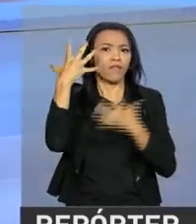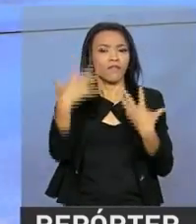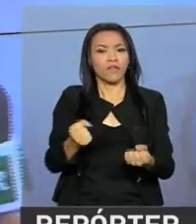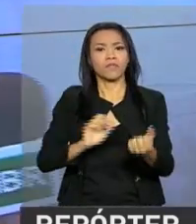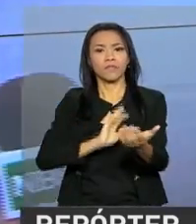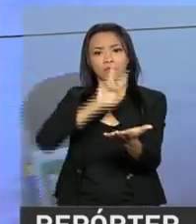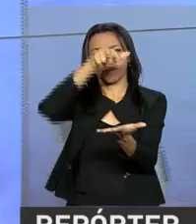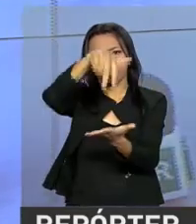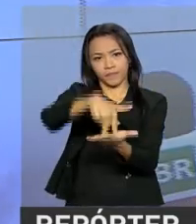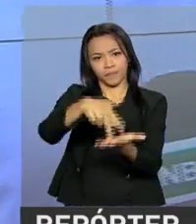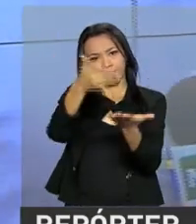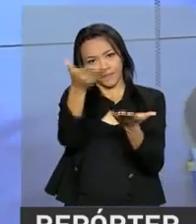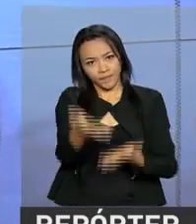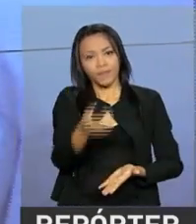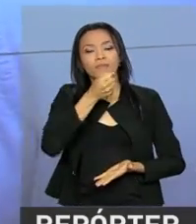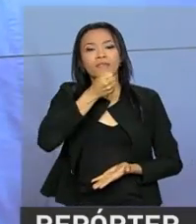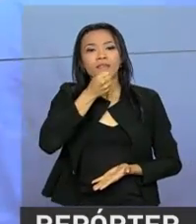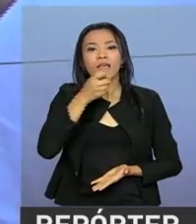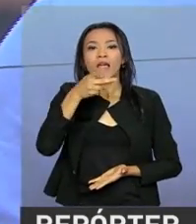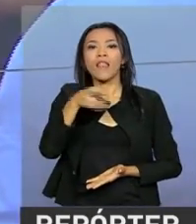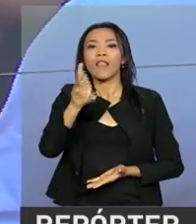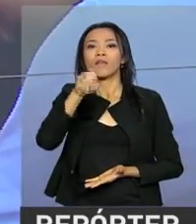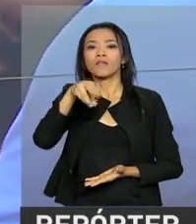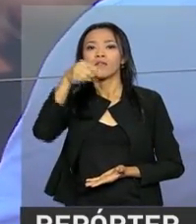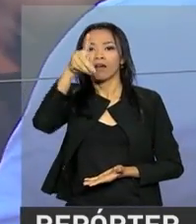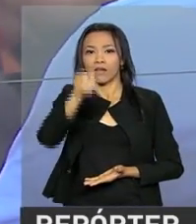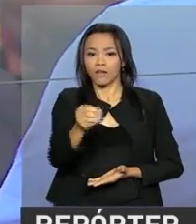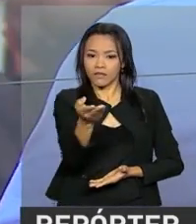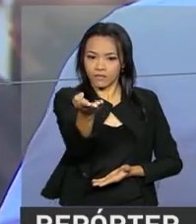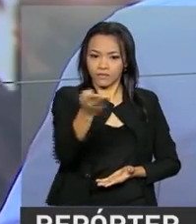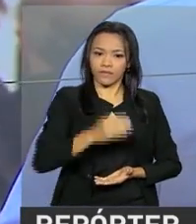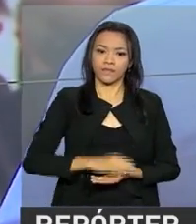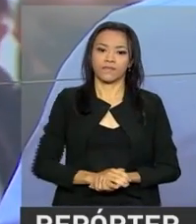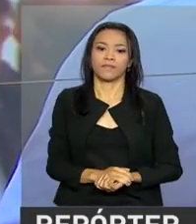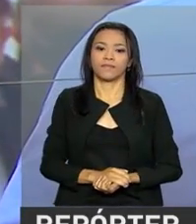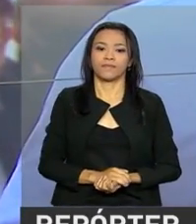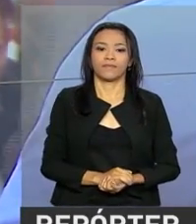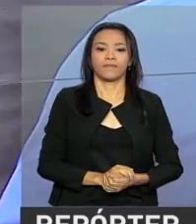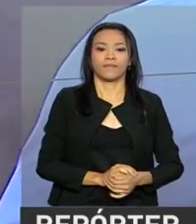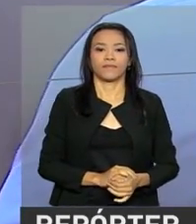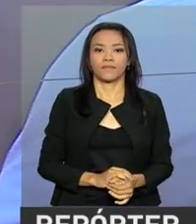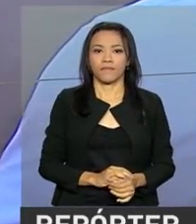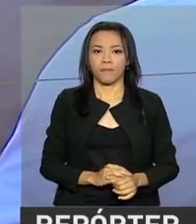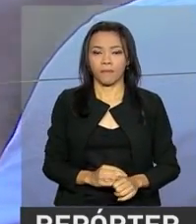vivo com o repórter Leonardo Meira. Bom dia, Leonardo.